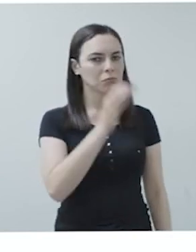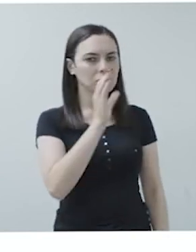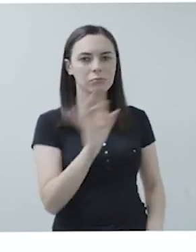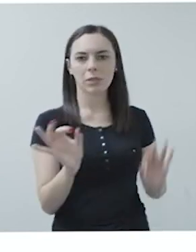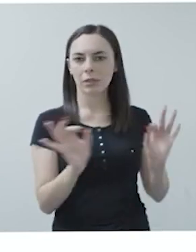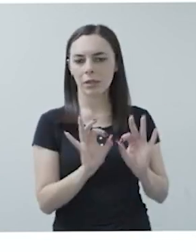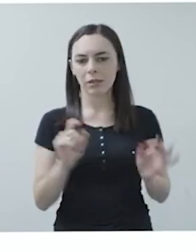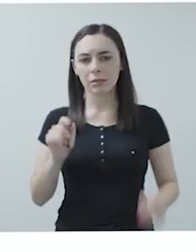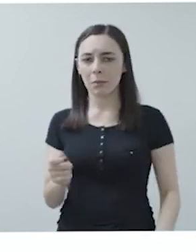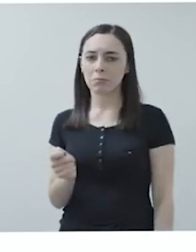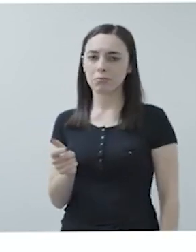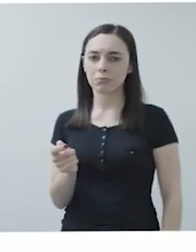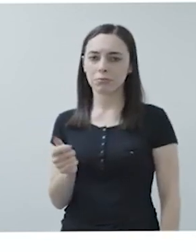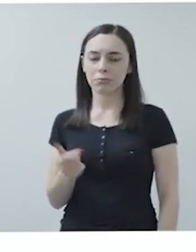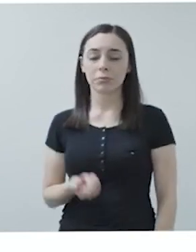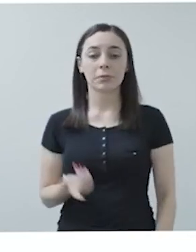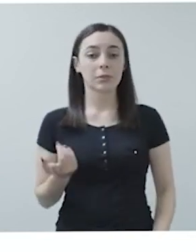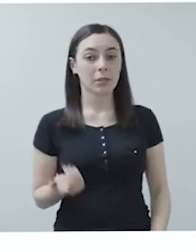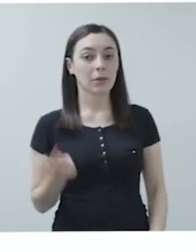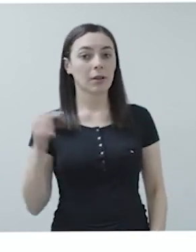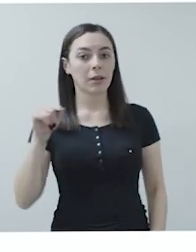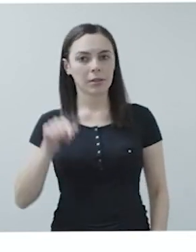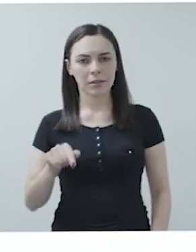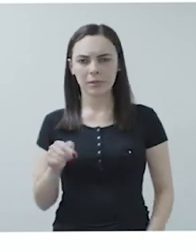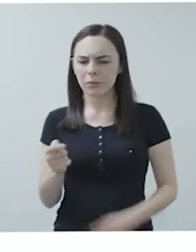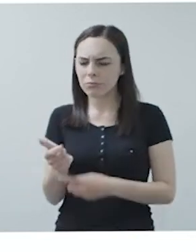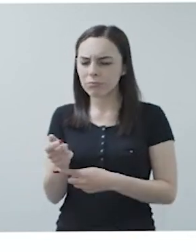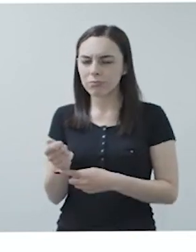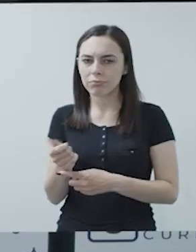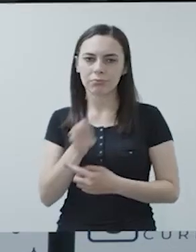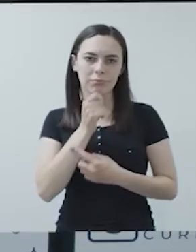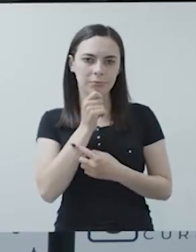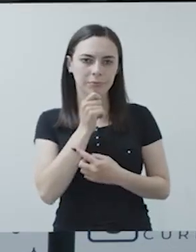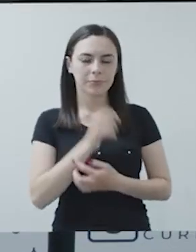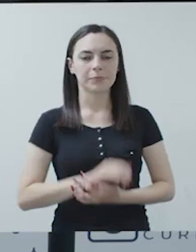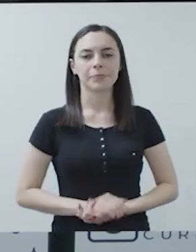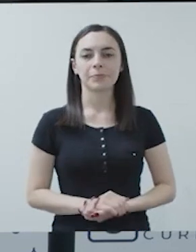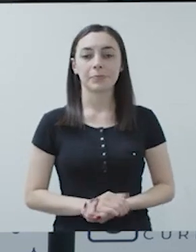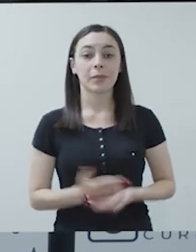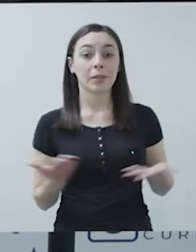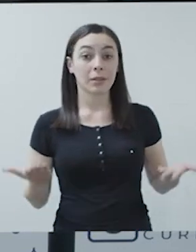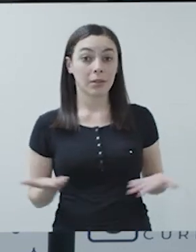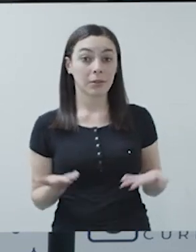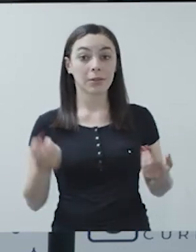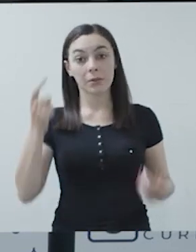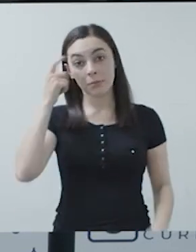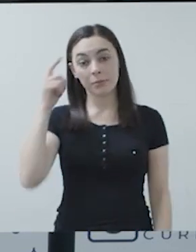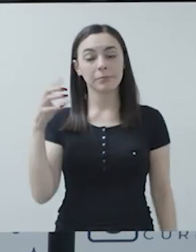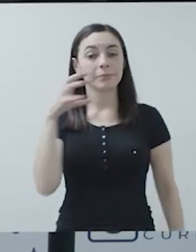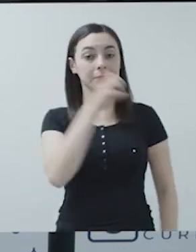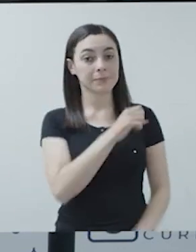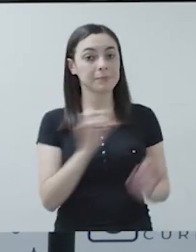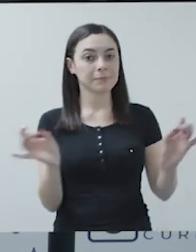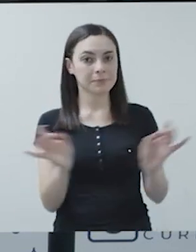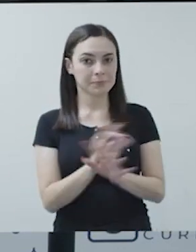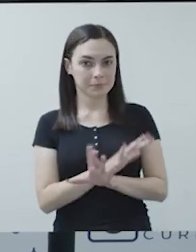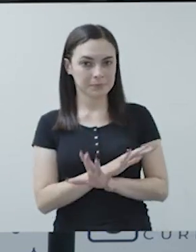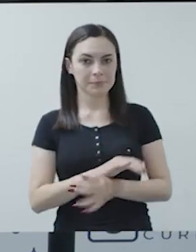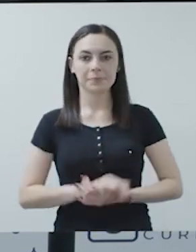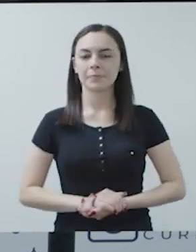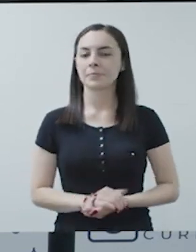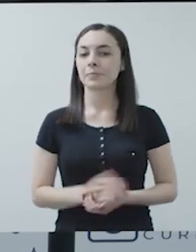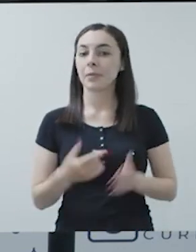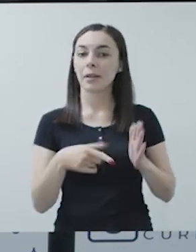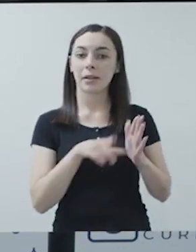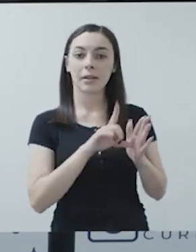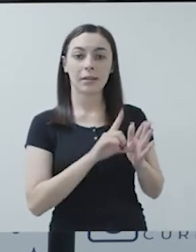tem só um pouquinho. Então, já tomaram e deixaram um pouquinho. Então, terminamos o nosso pense rápido.